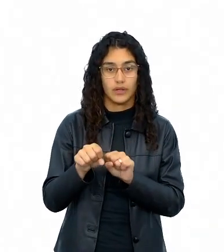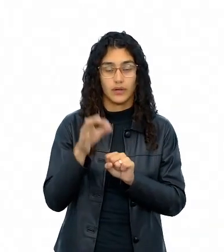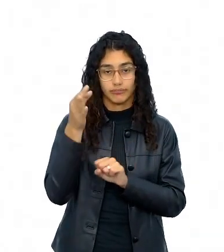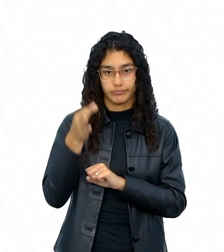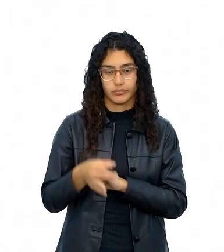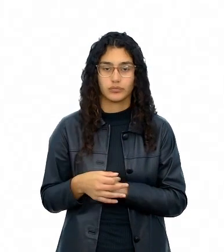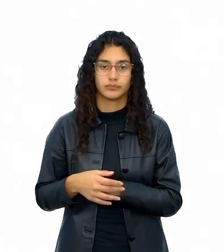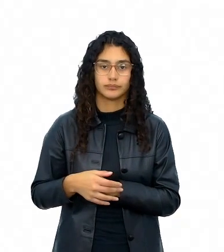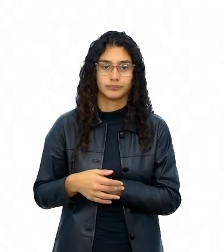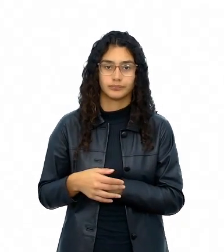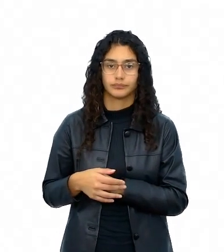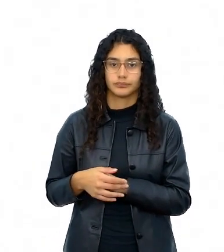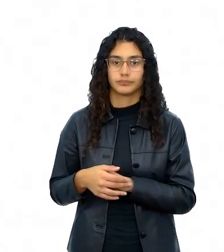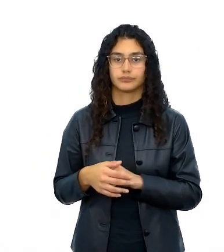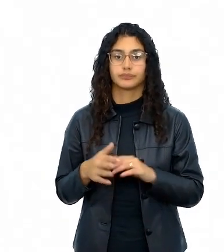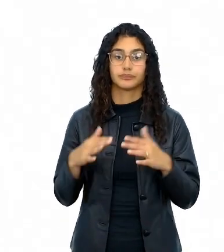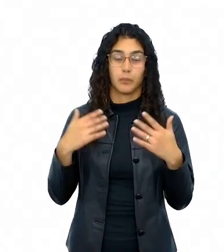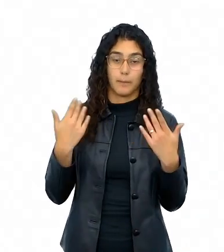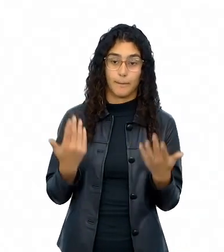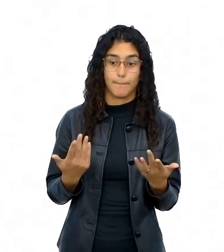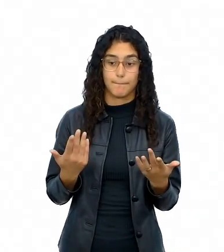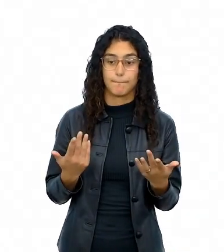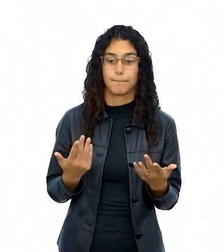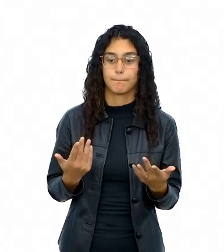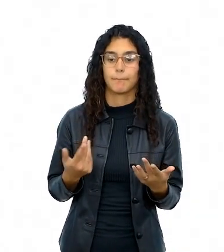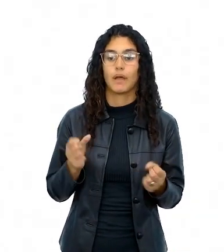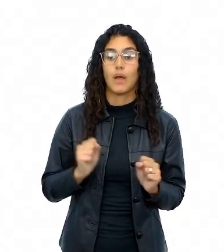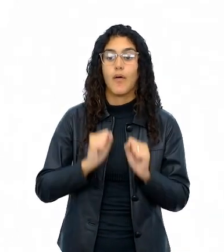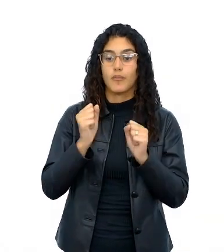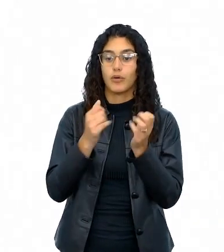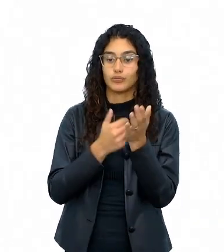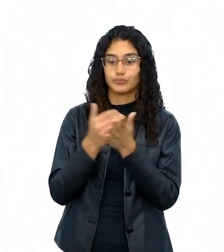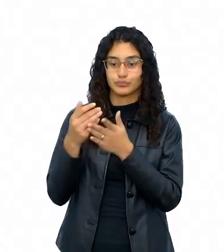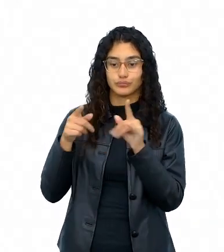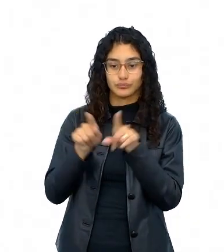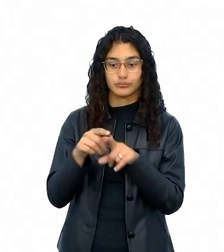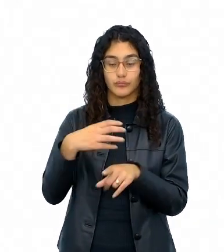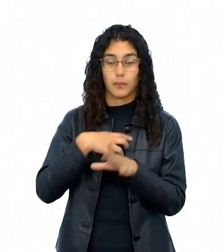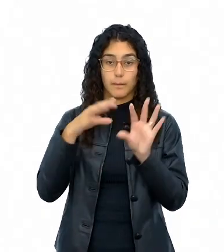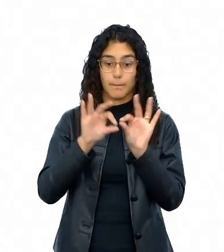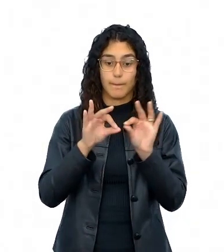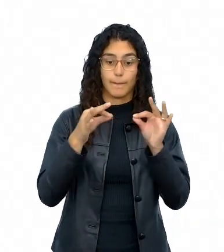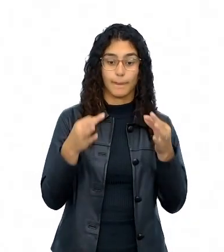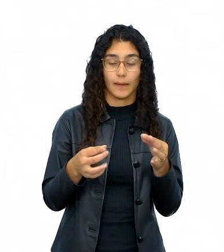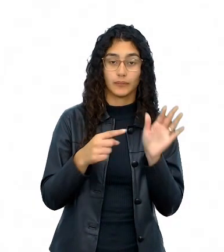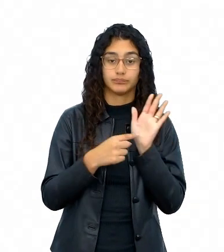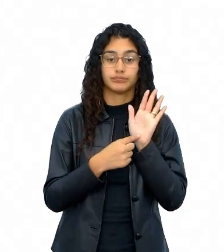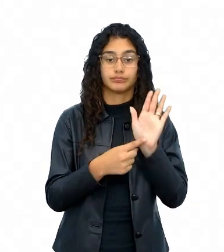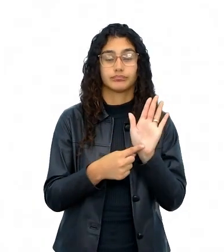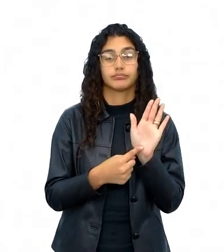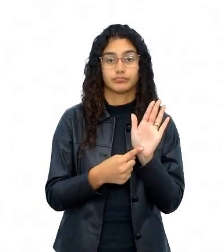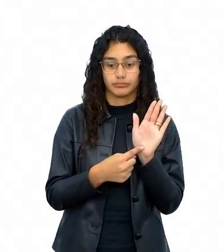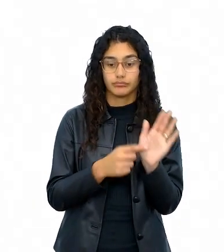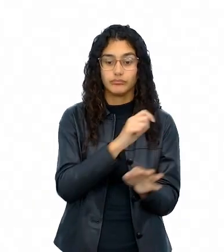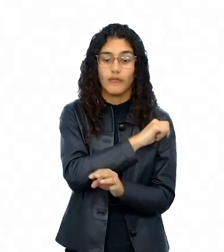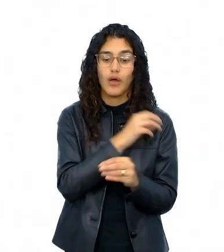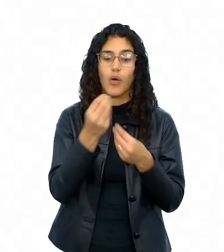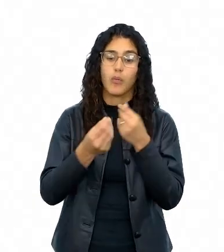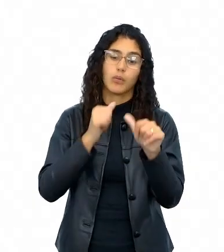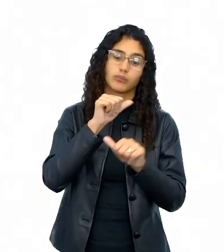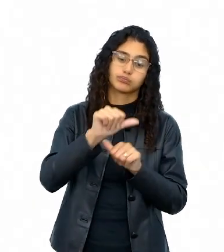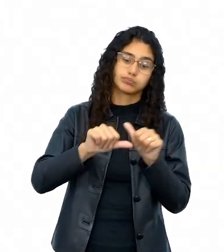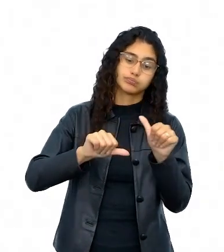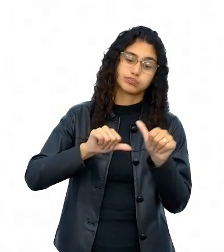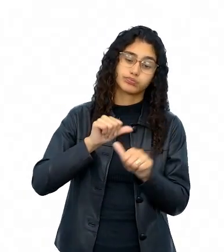formalizada. E aí, pode começar com algo simples para mostrar para eles de como a gente